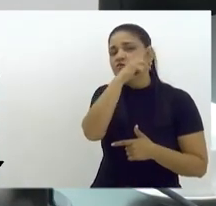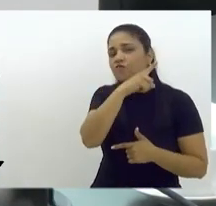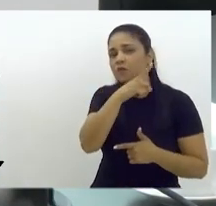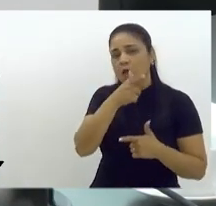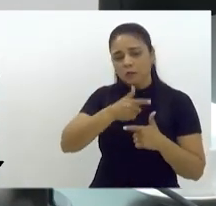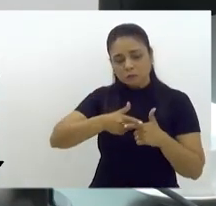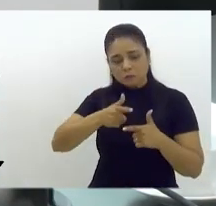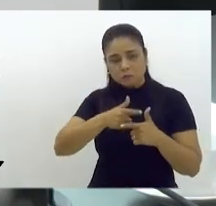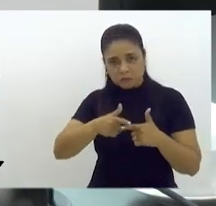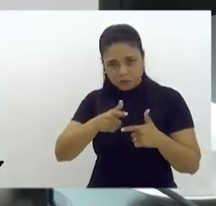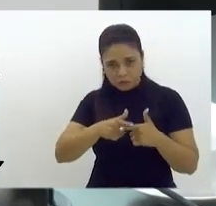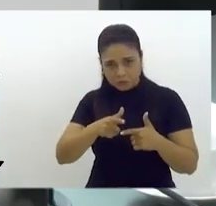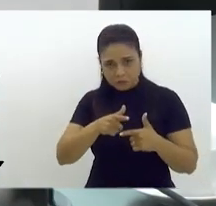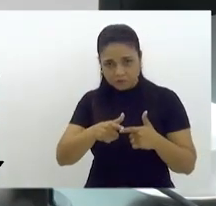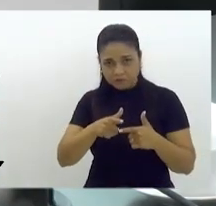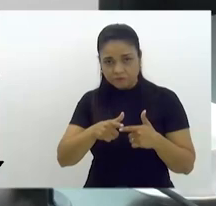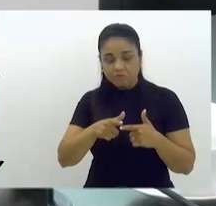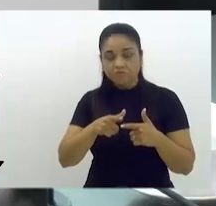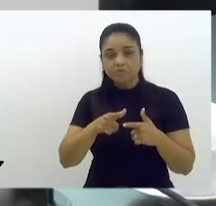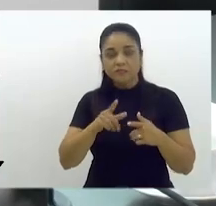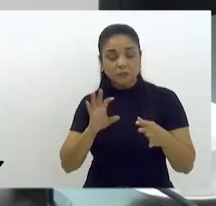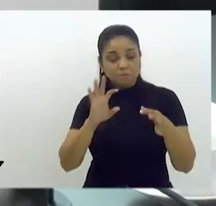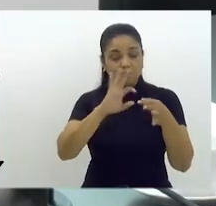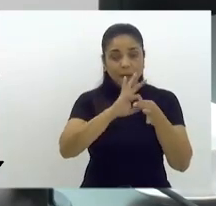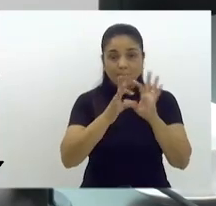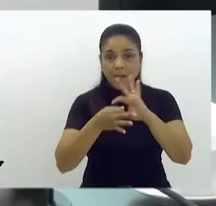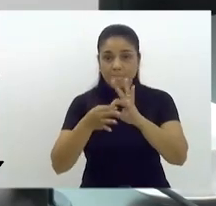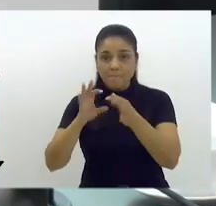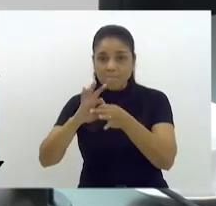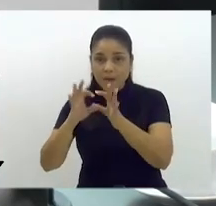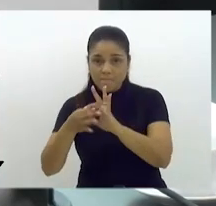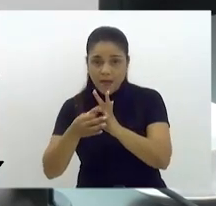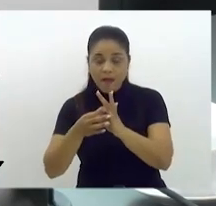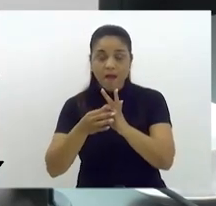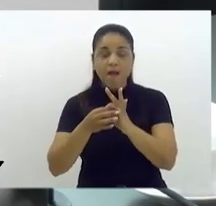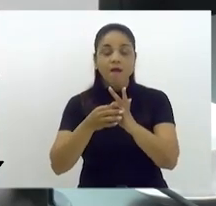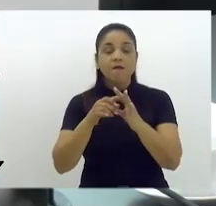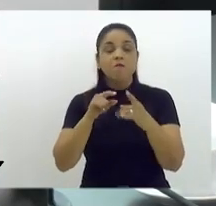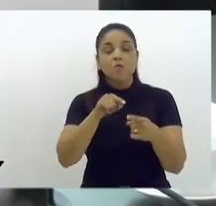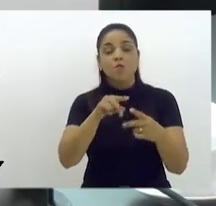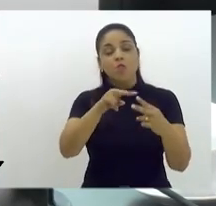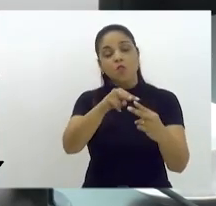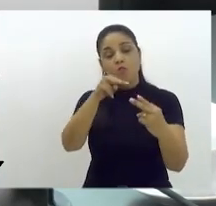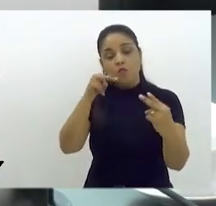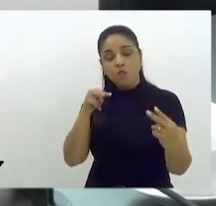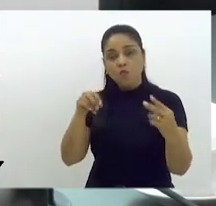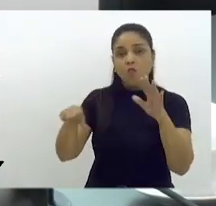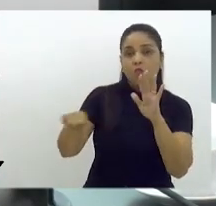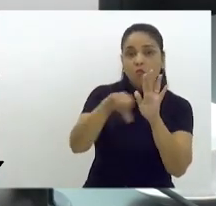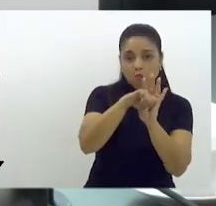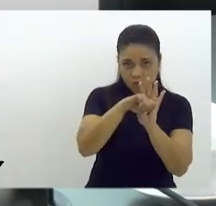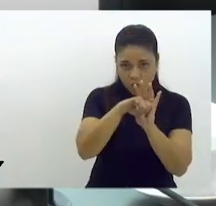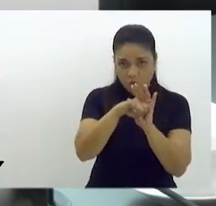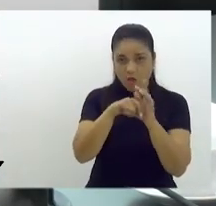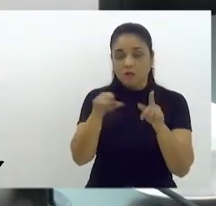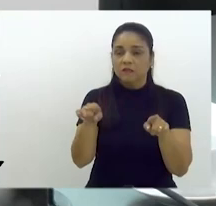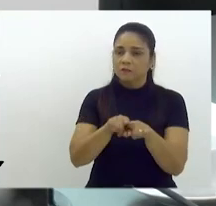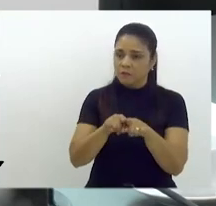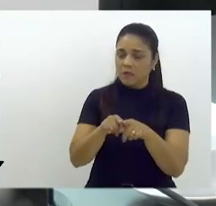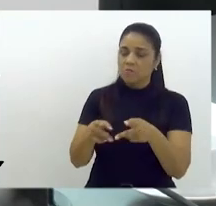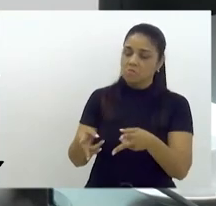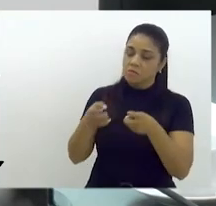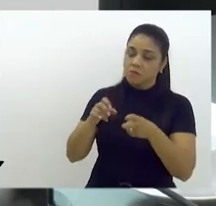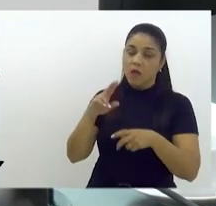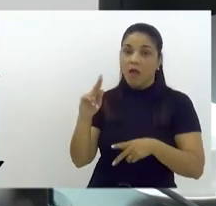de contextualizar a prática desse delito né a gente vê como o próprio Doutor ego diretor do Instituto